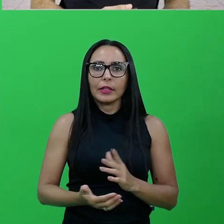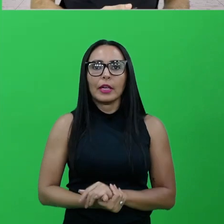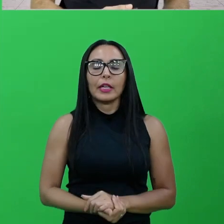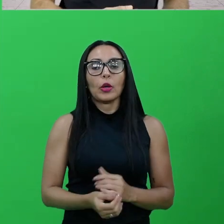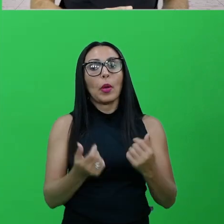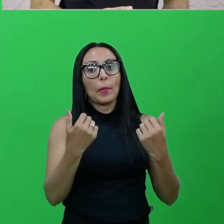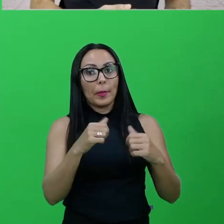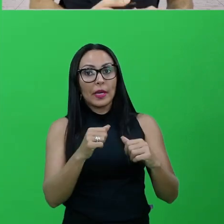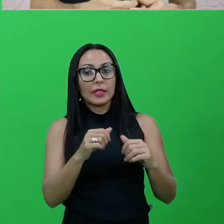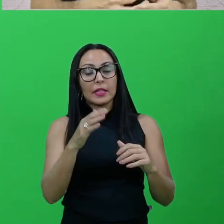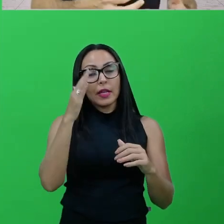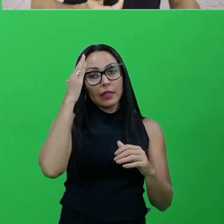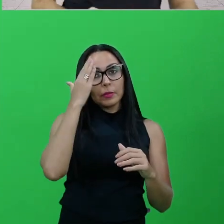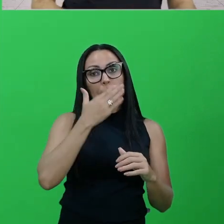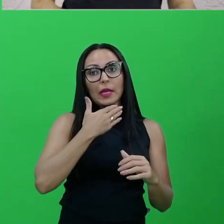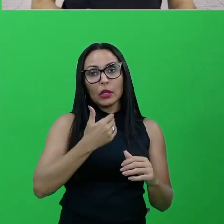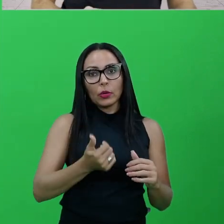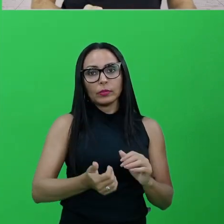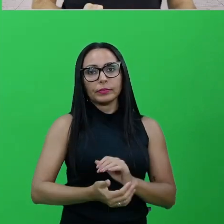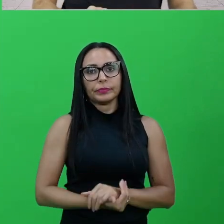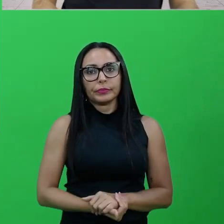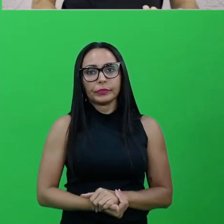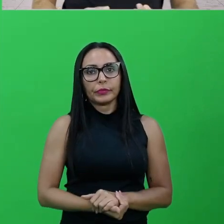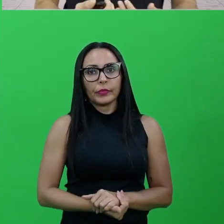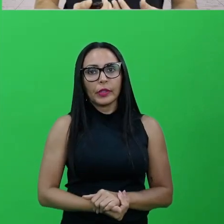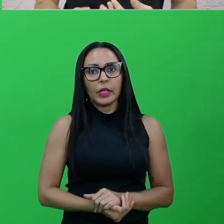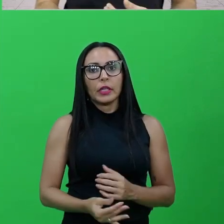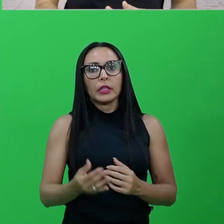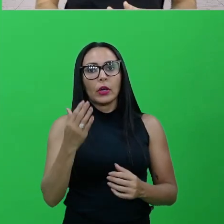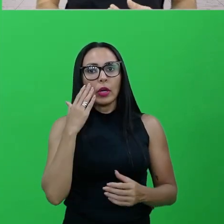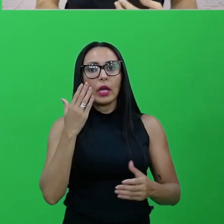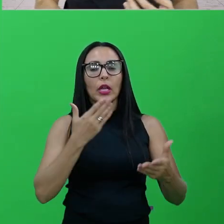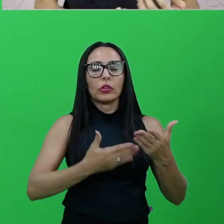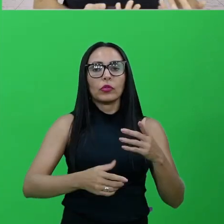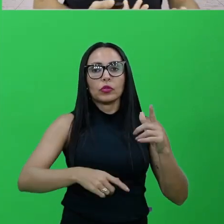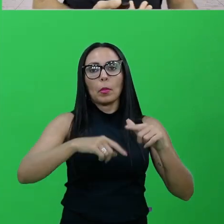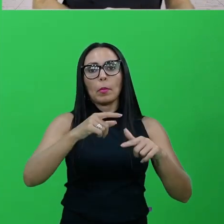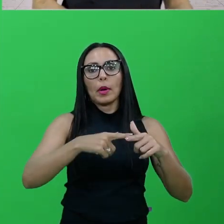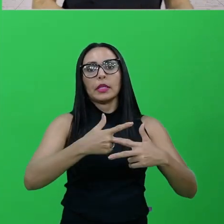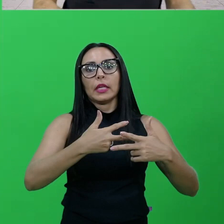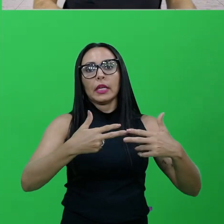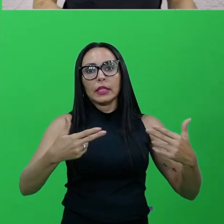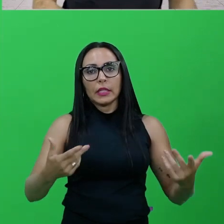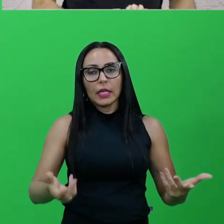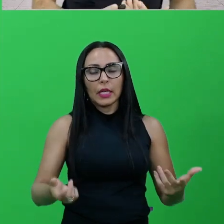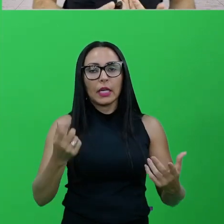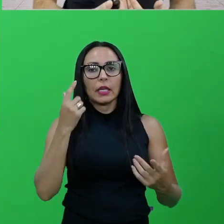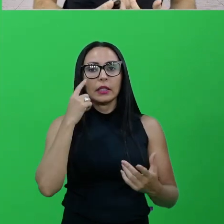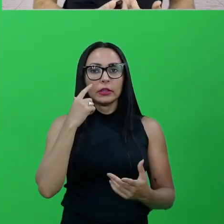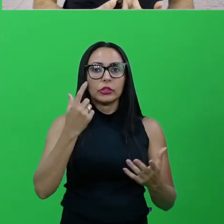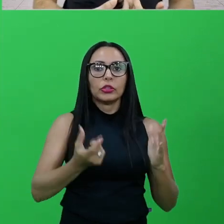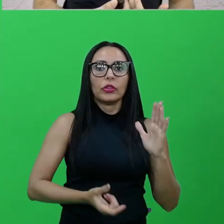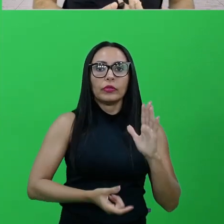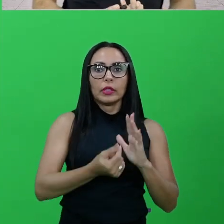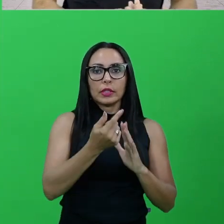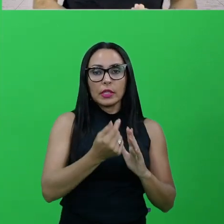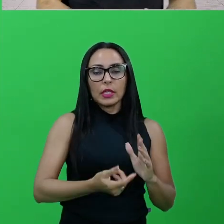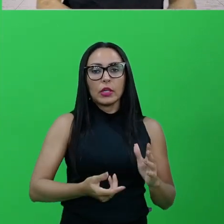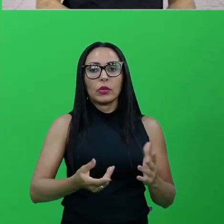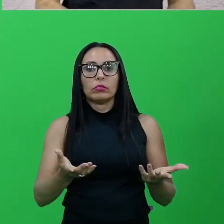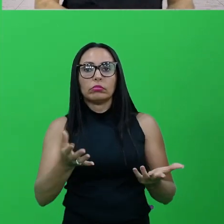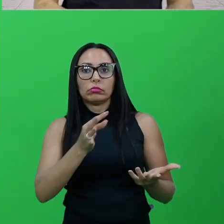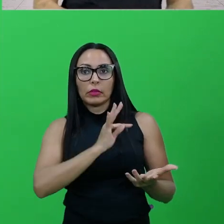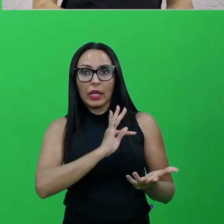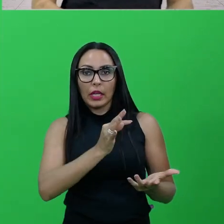ser levado em consideração. Naturalmente, esses recursos envolvem recursos materiais, recursos financeiros, recursos técnicos